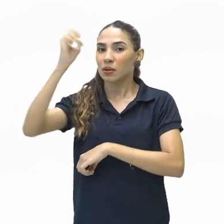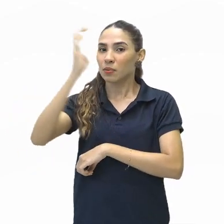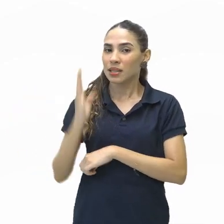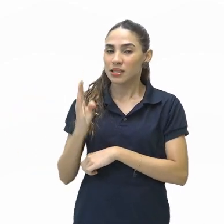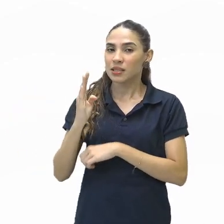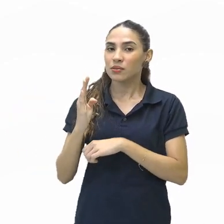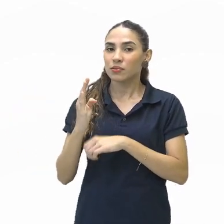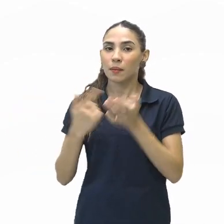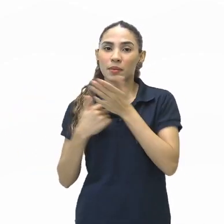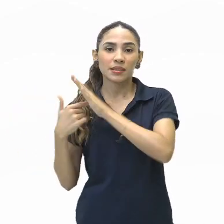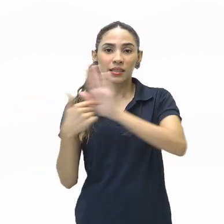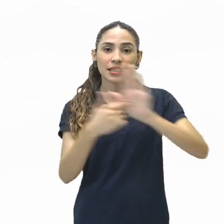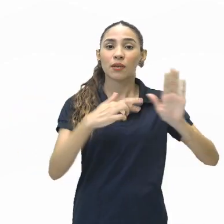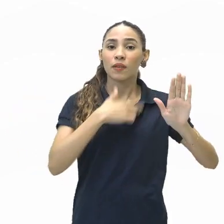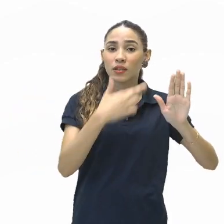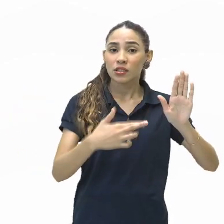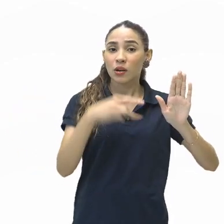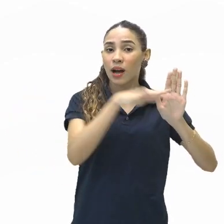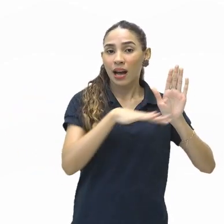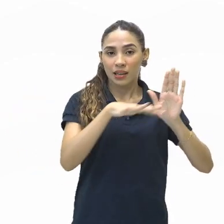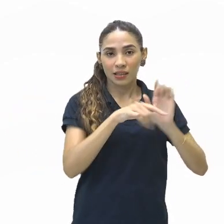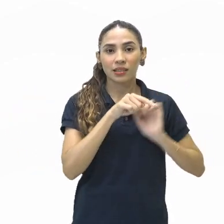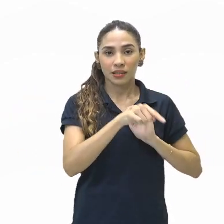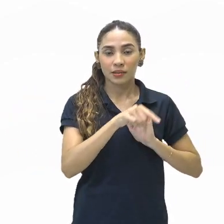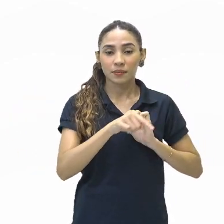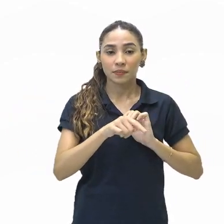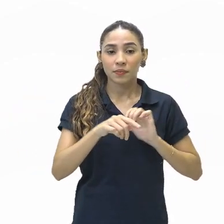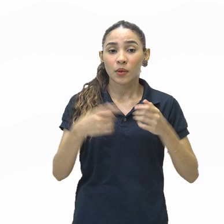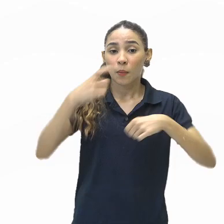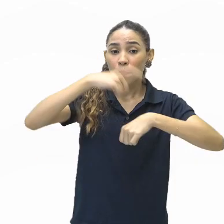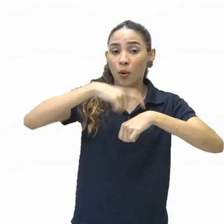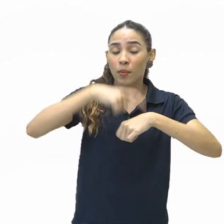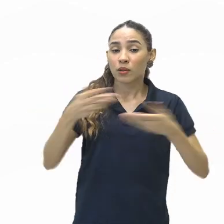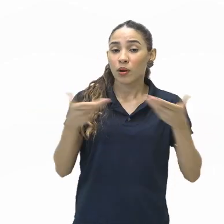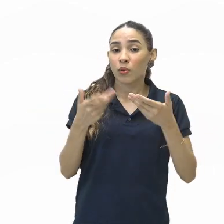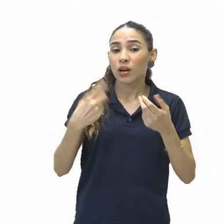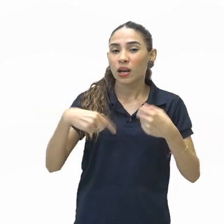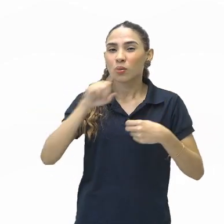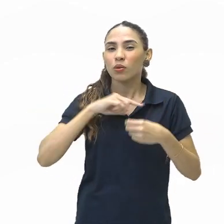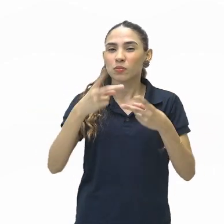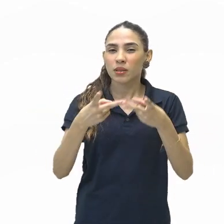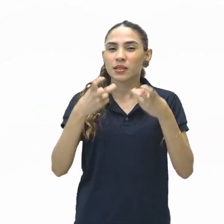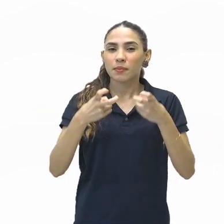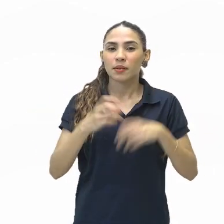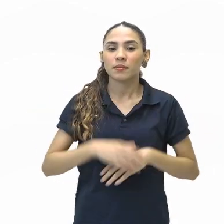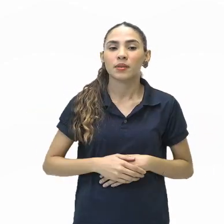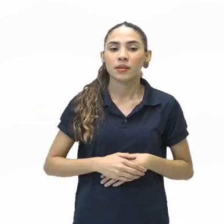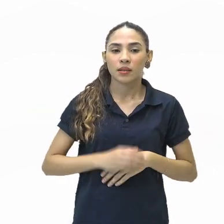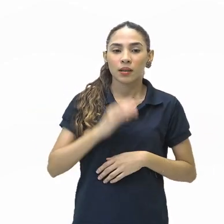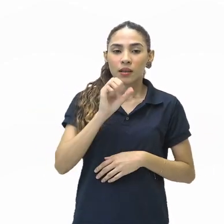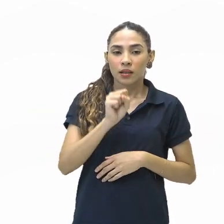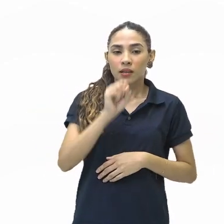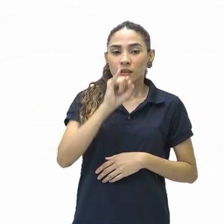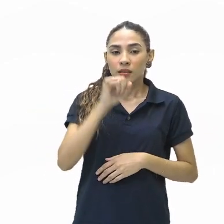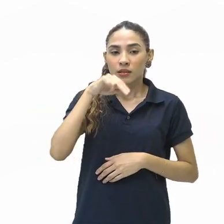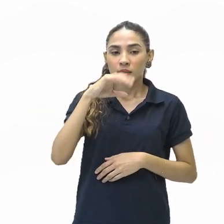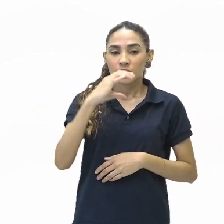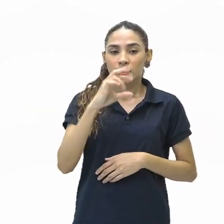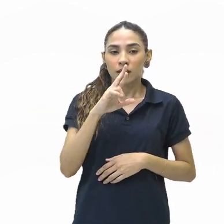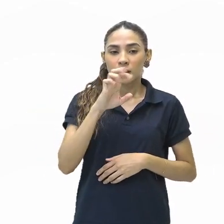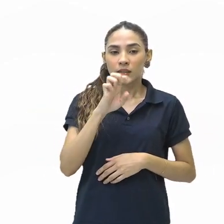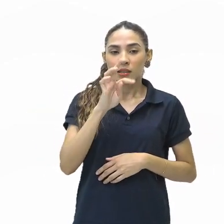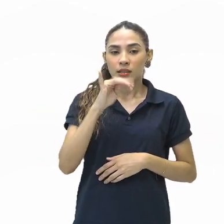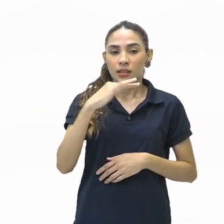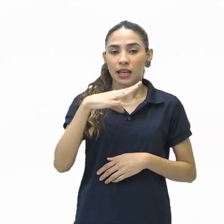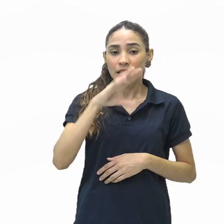eles trouxeram essa religião para o território. E nesse momento vamos observar o sincretismo religioso. O que seria